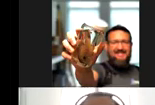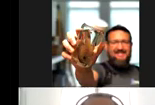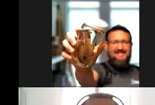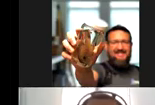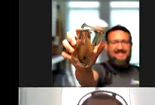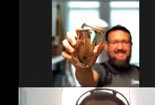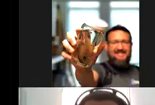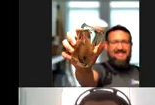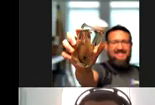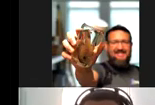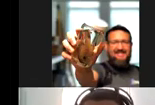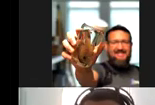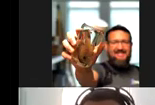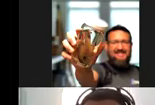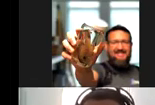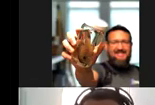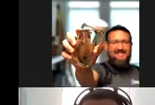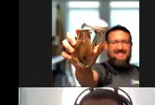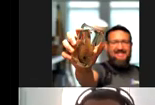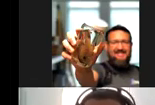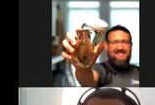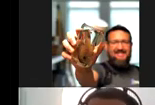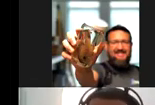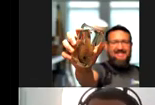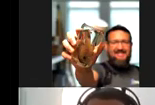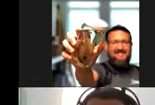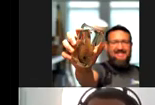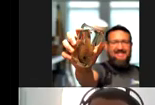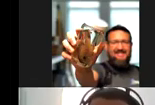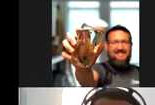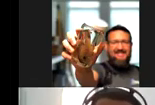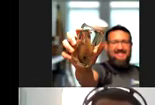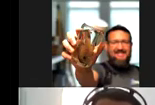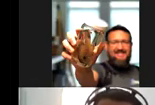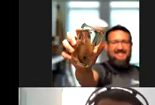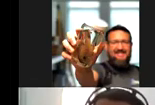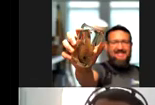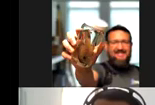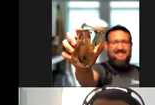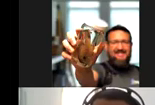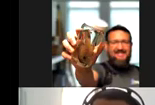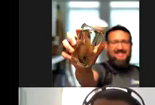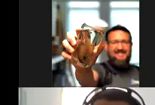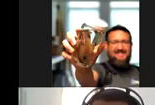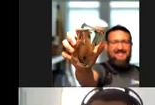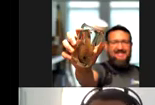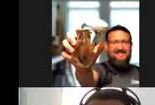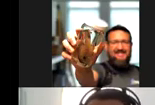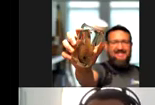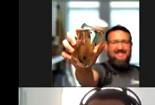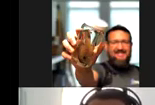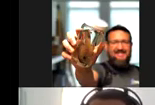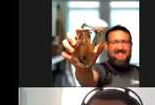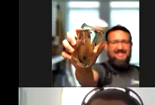Desculpa. E em 26, o Schrödinger, né, o mesmo Schrödinger do gato, ele propôs um modelo quântico, que é o que está perdurando